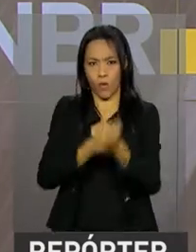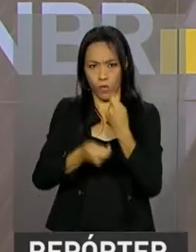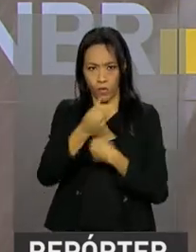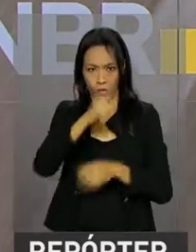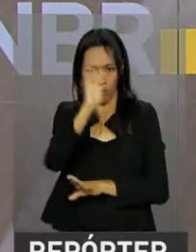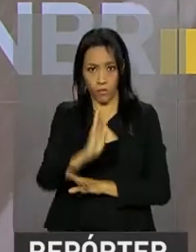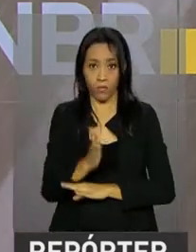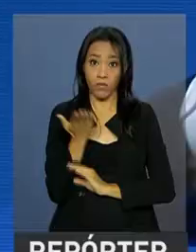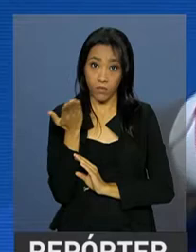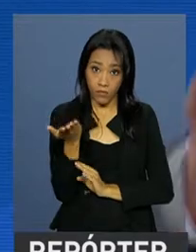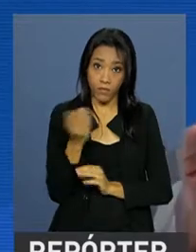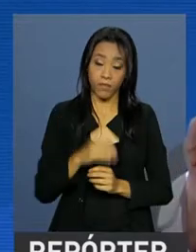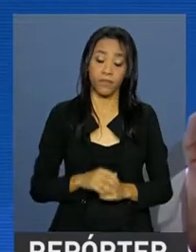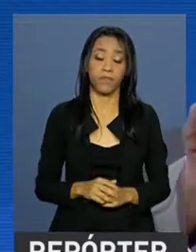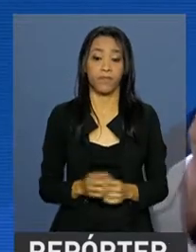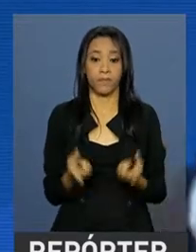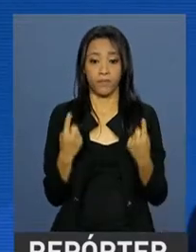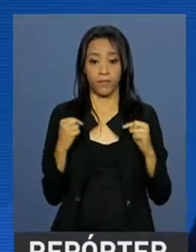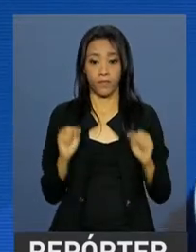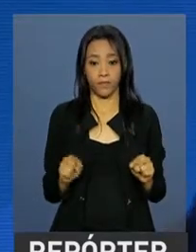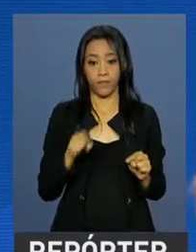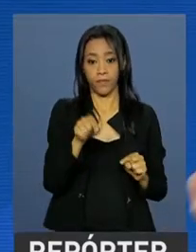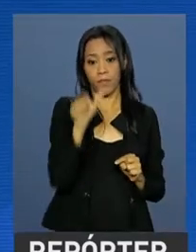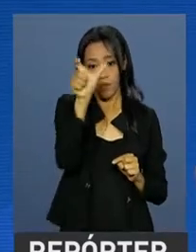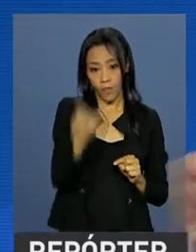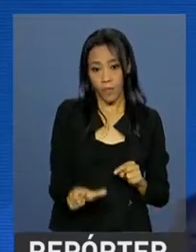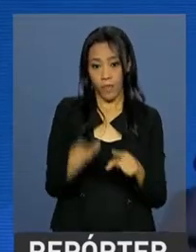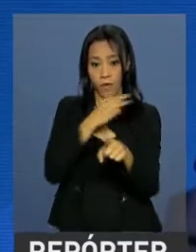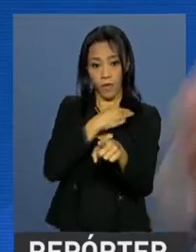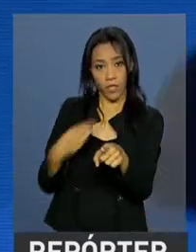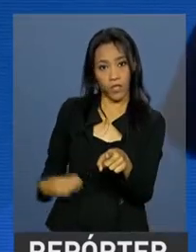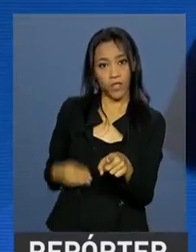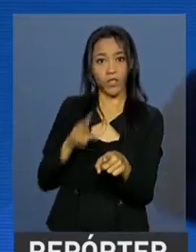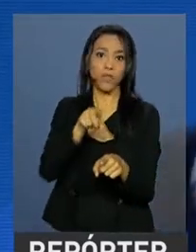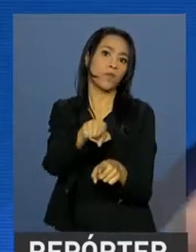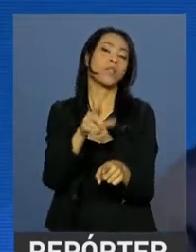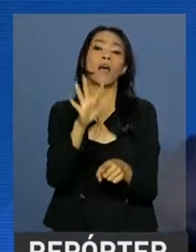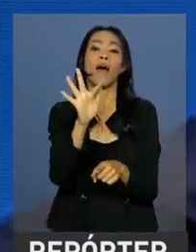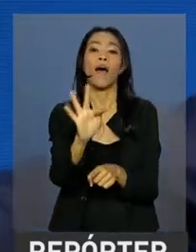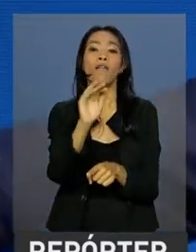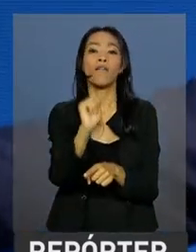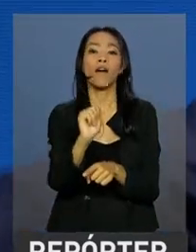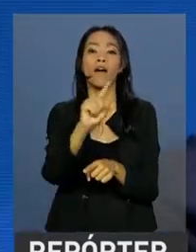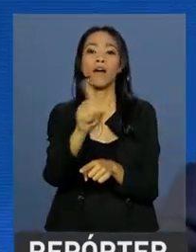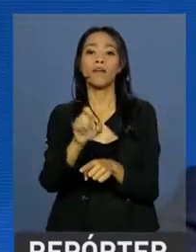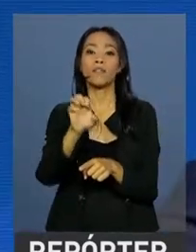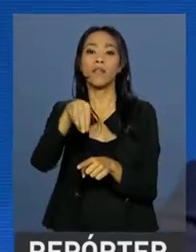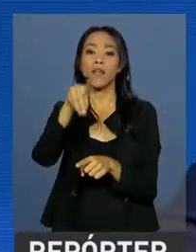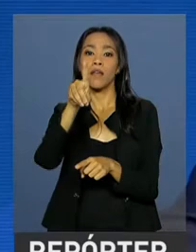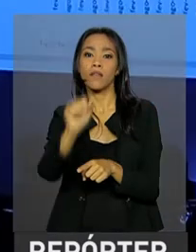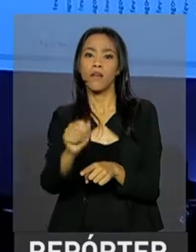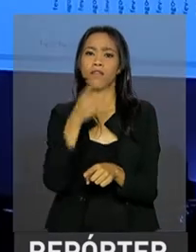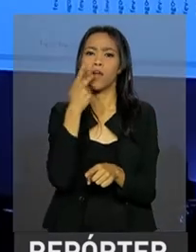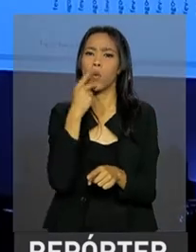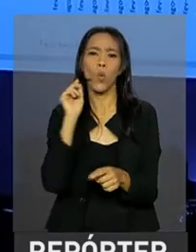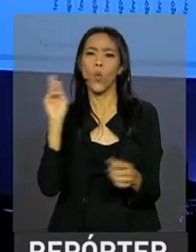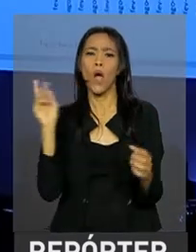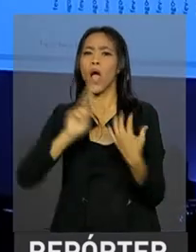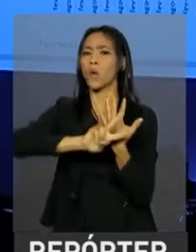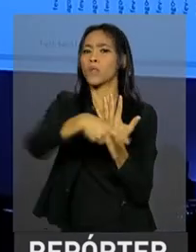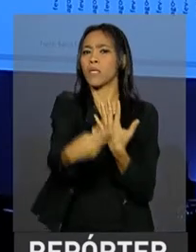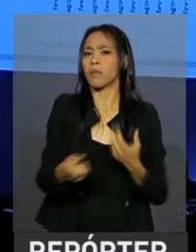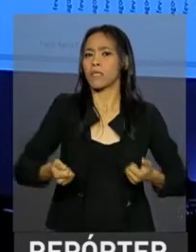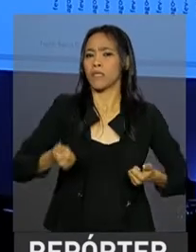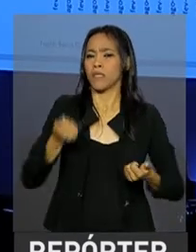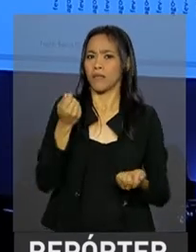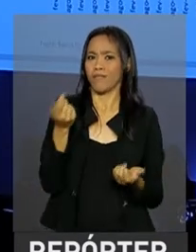brasileira. O ministro da Fazenda, Henrique Meirelles, classificou como a causa da crise financeira o aumento dos gastos